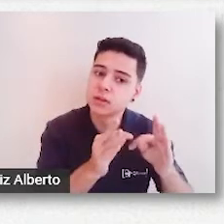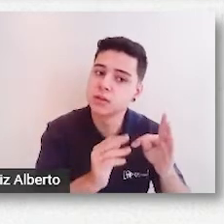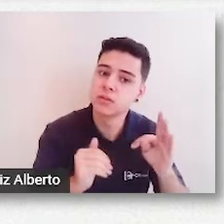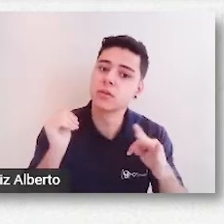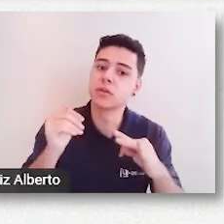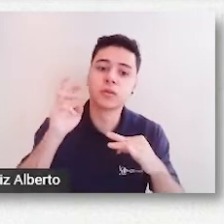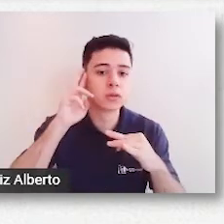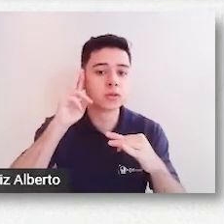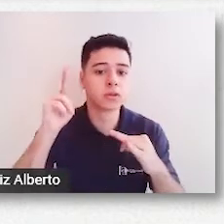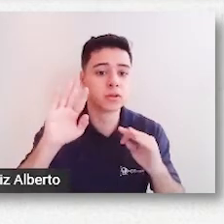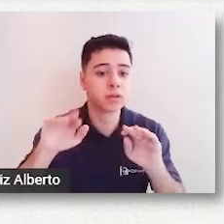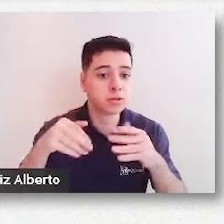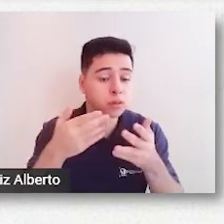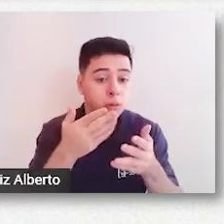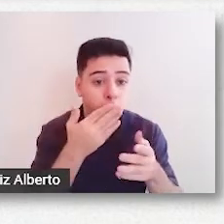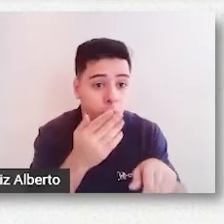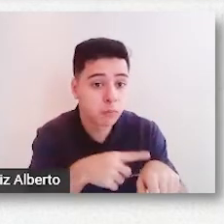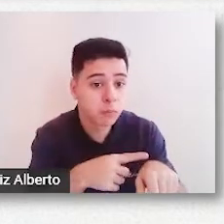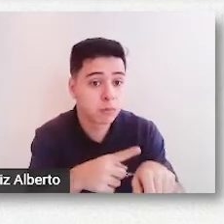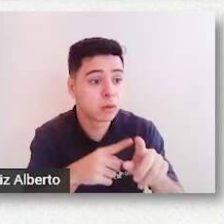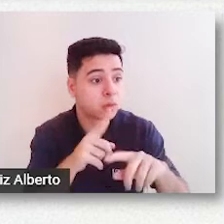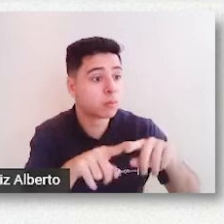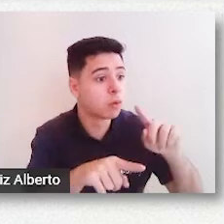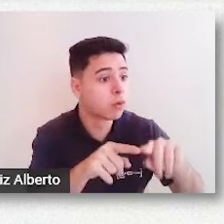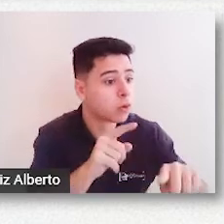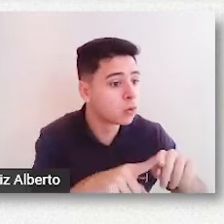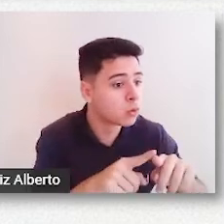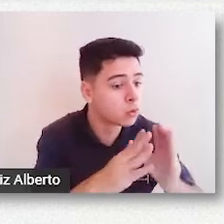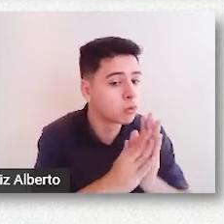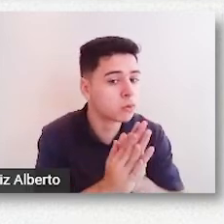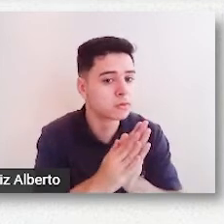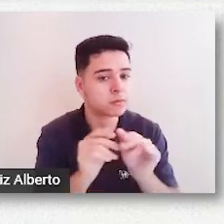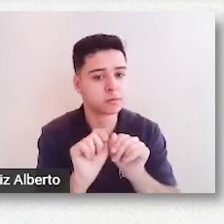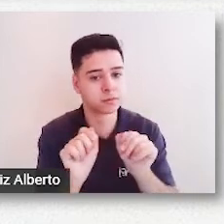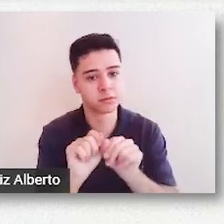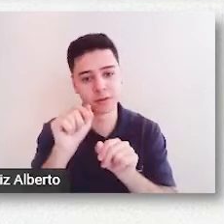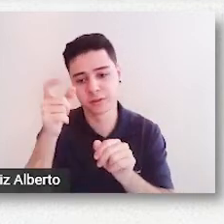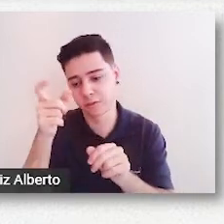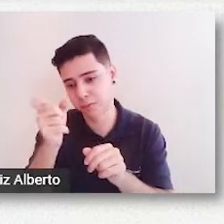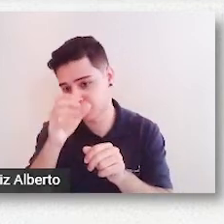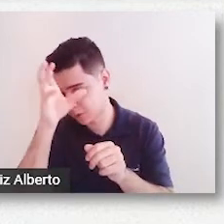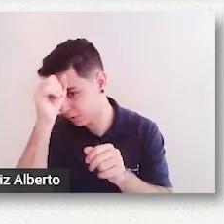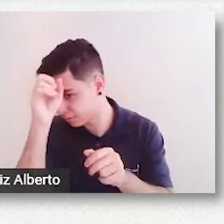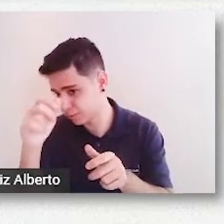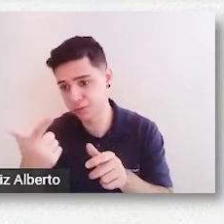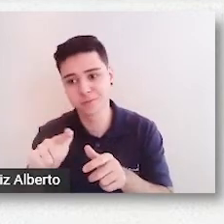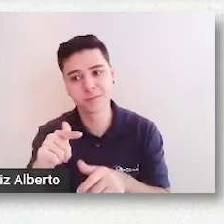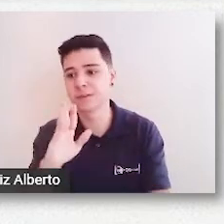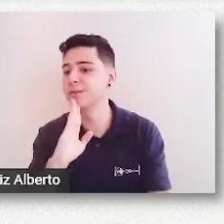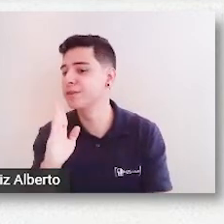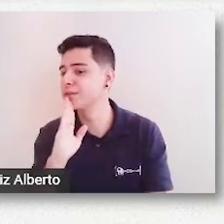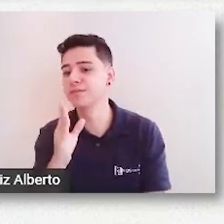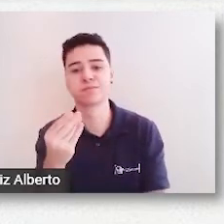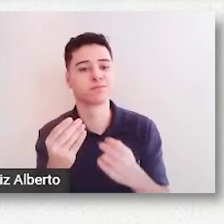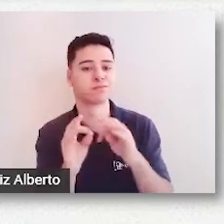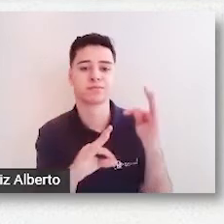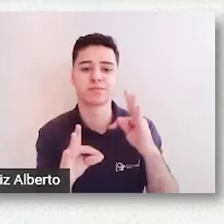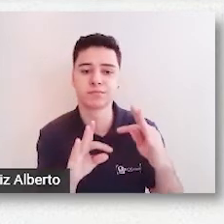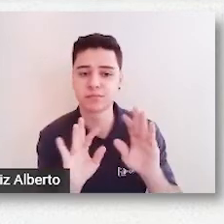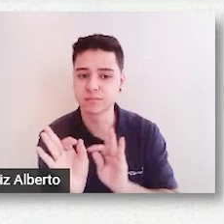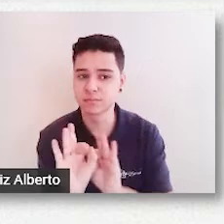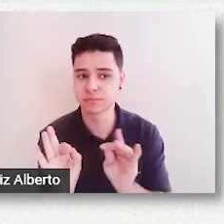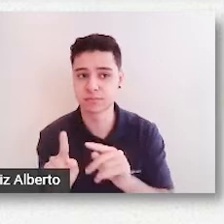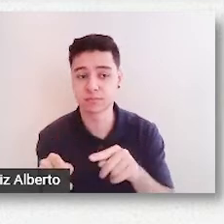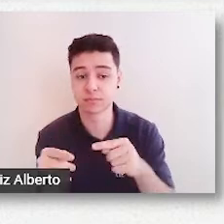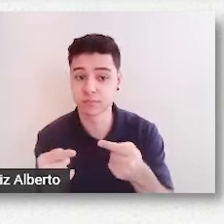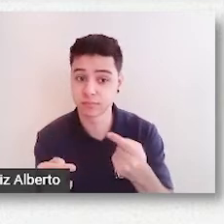mestre, e em qual parte da peça que foi feita por um oficial que ainda não tem tanto conhecimento técnico. A gente tem que lembrar, né,